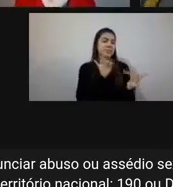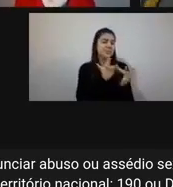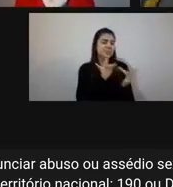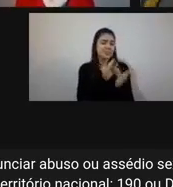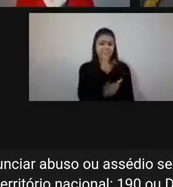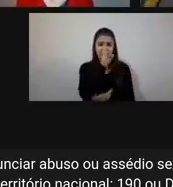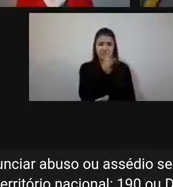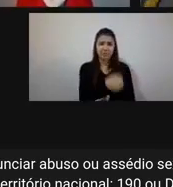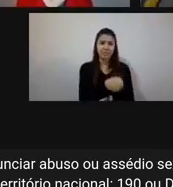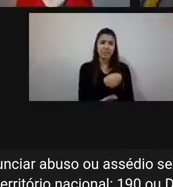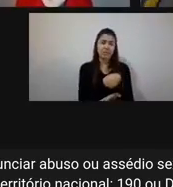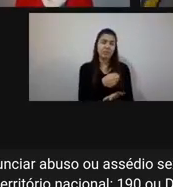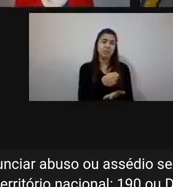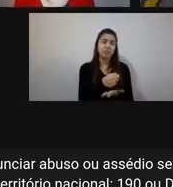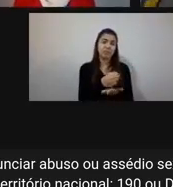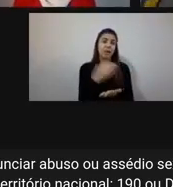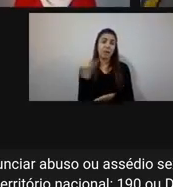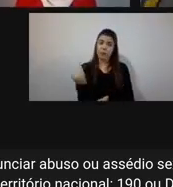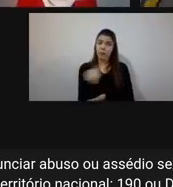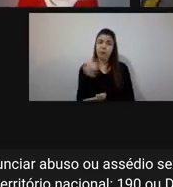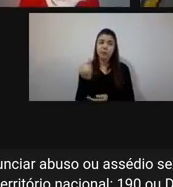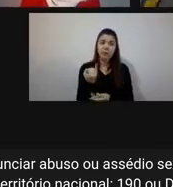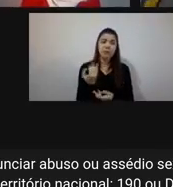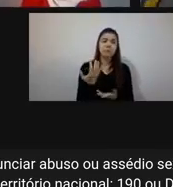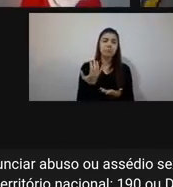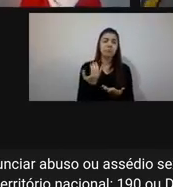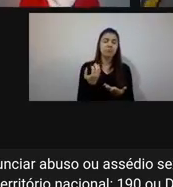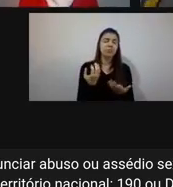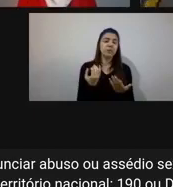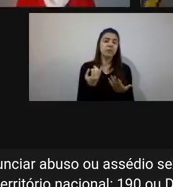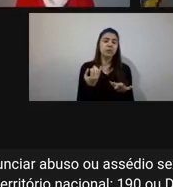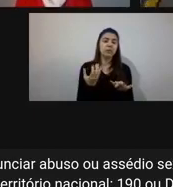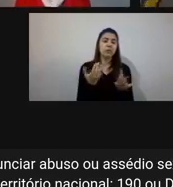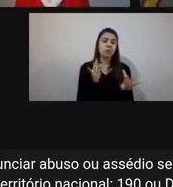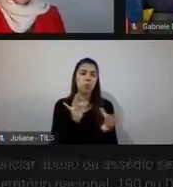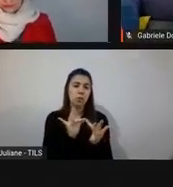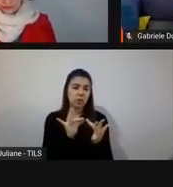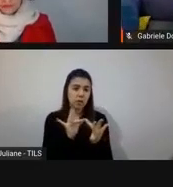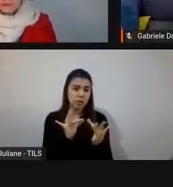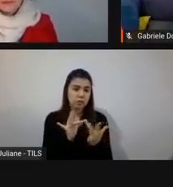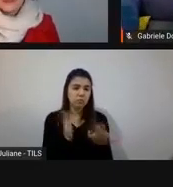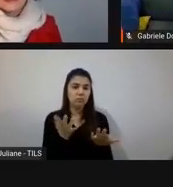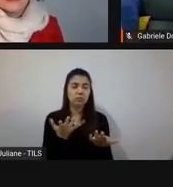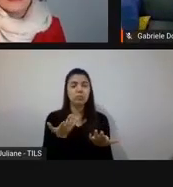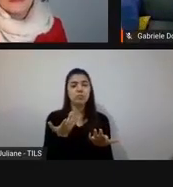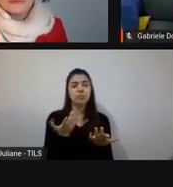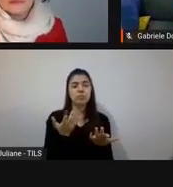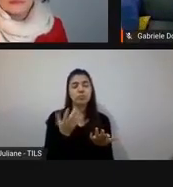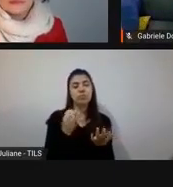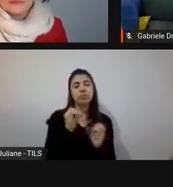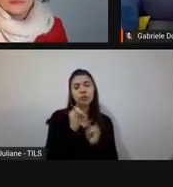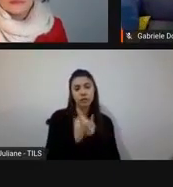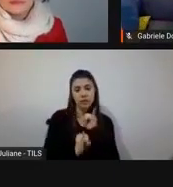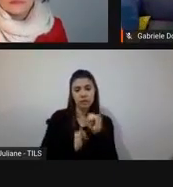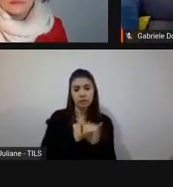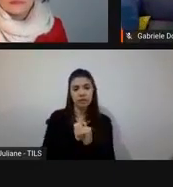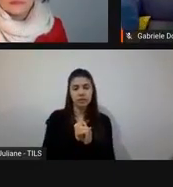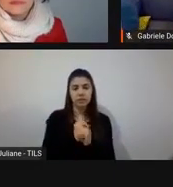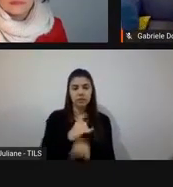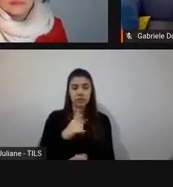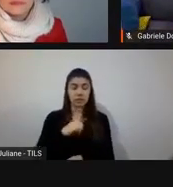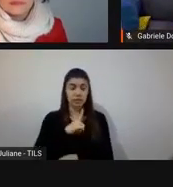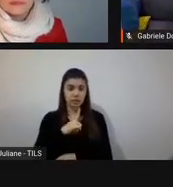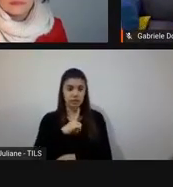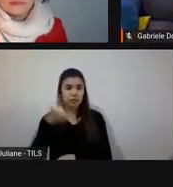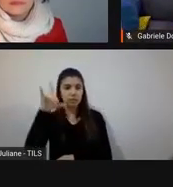também dos canais de contato online, né? Nós temos lá no Instagram, a rede de ajuda Sejusque, nós temos o Sejusque